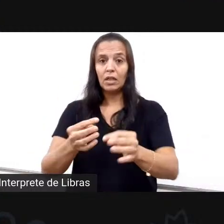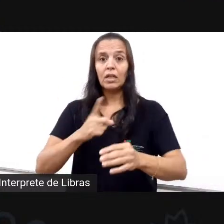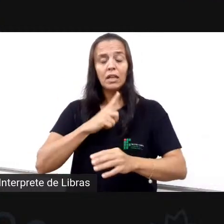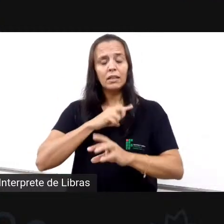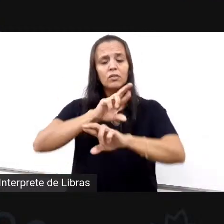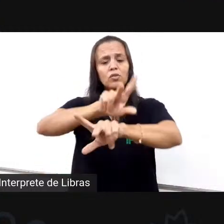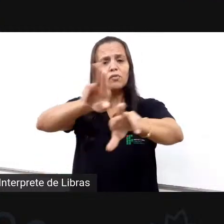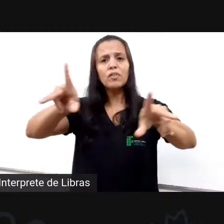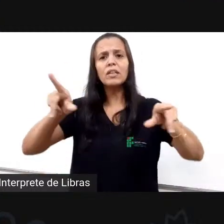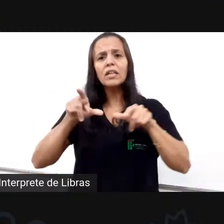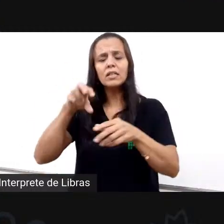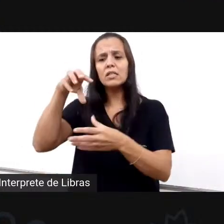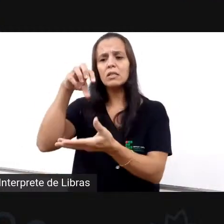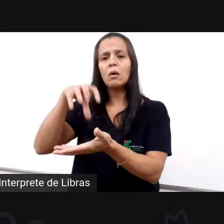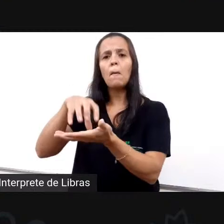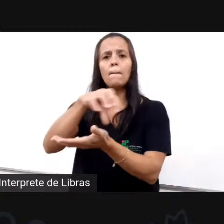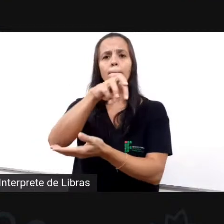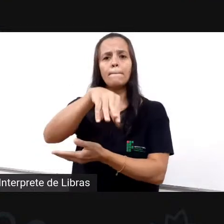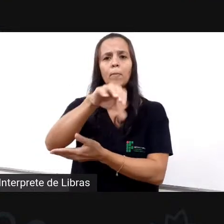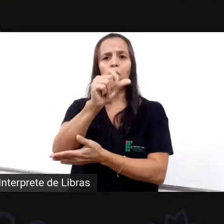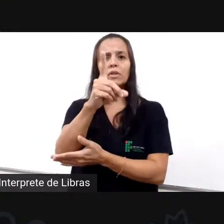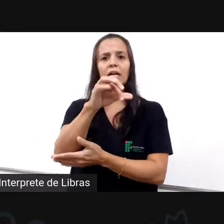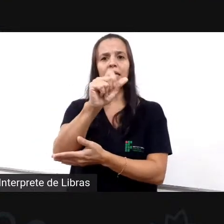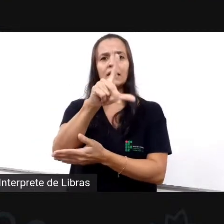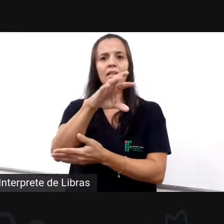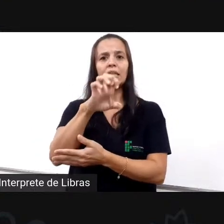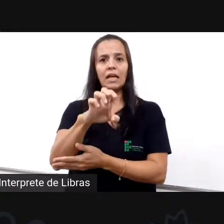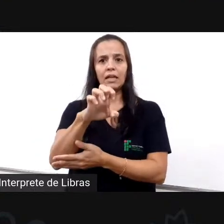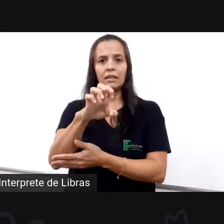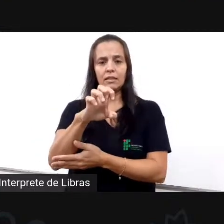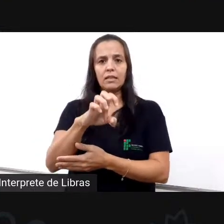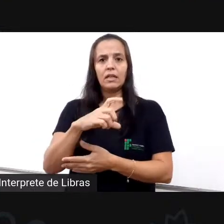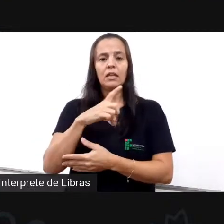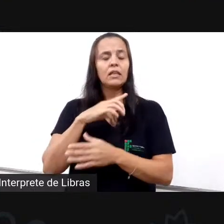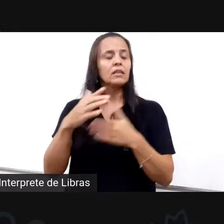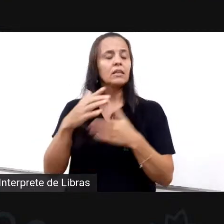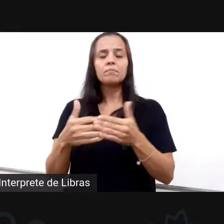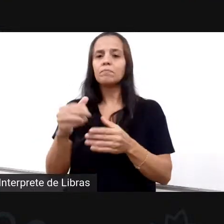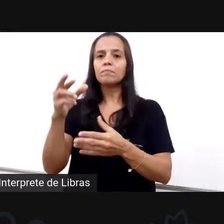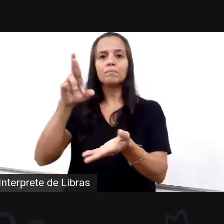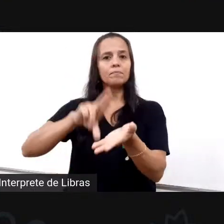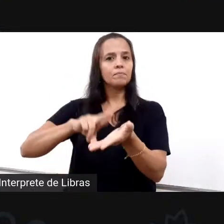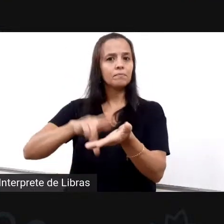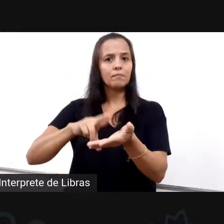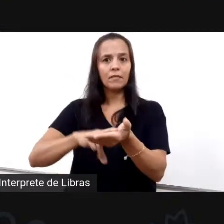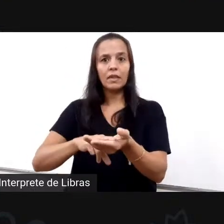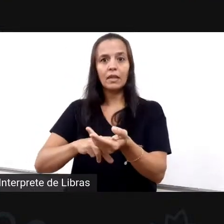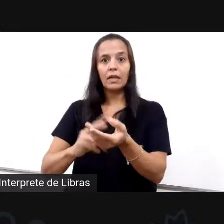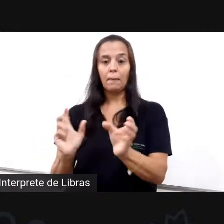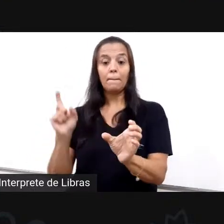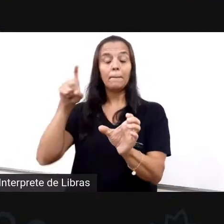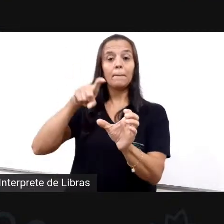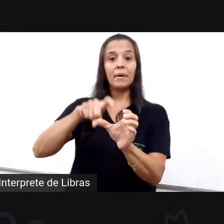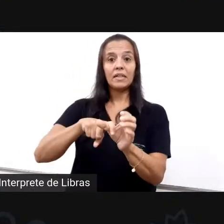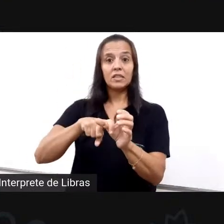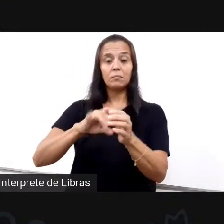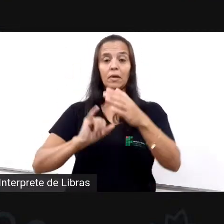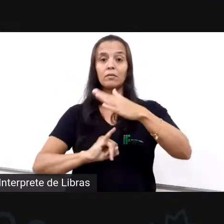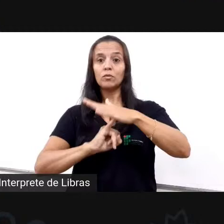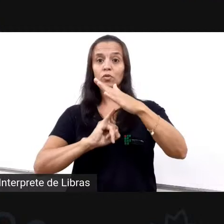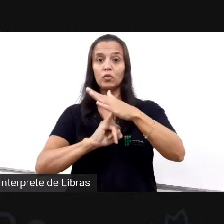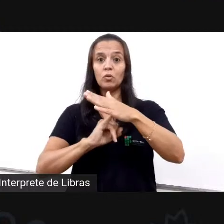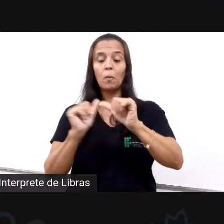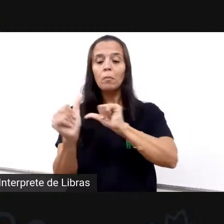e modalidades, em consonância com as realidades locais. Fazer parte dessa instituição, sem dúvida, muda a